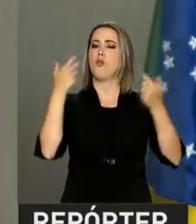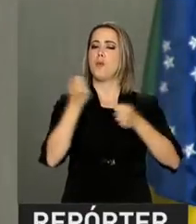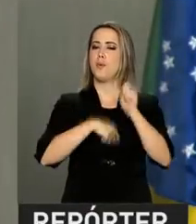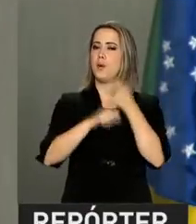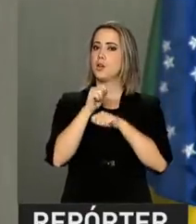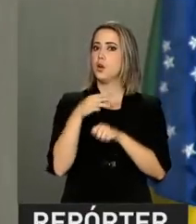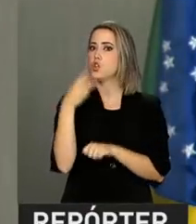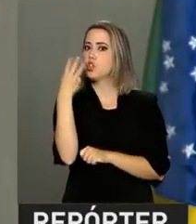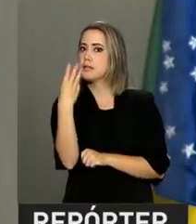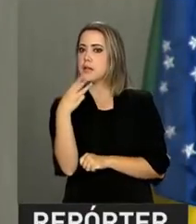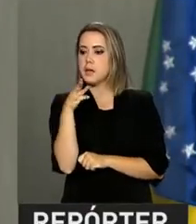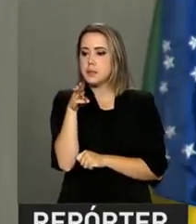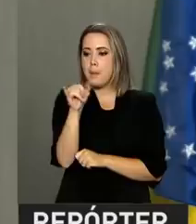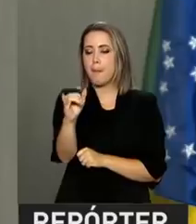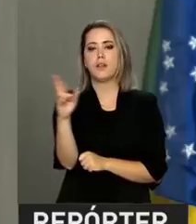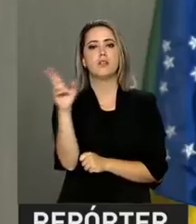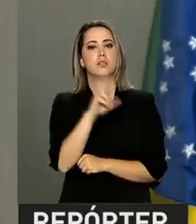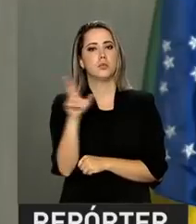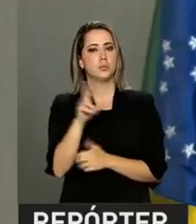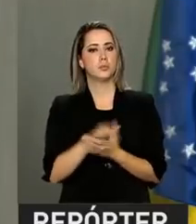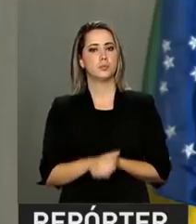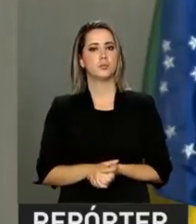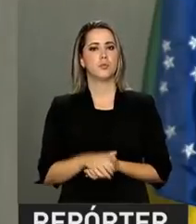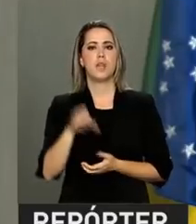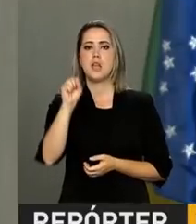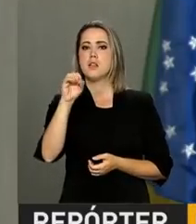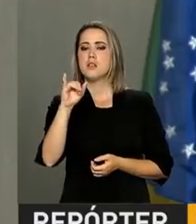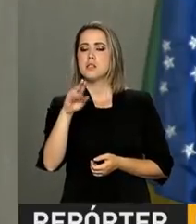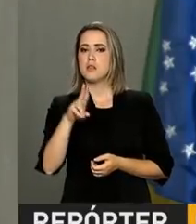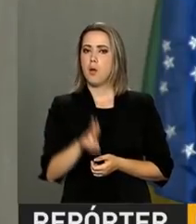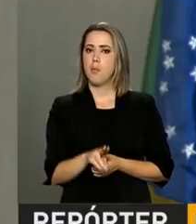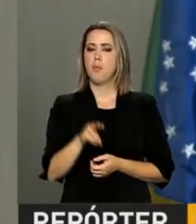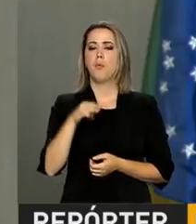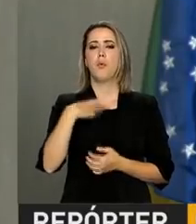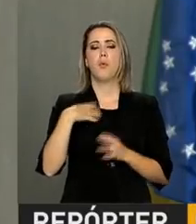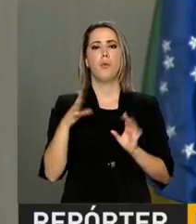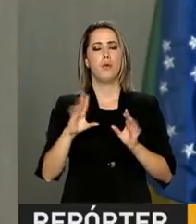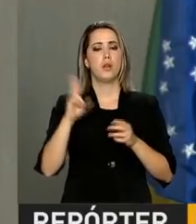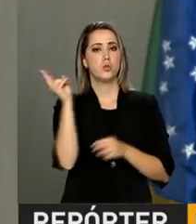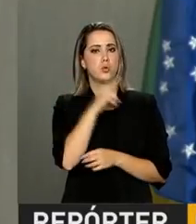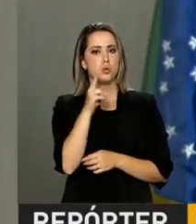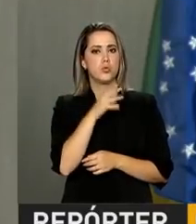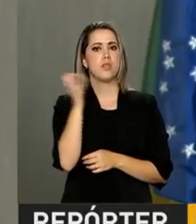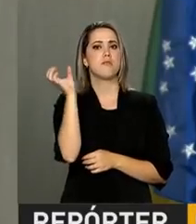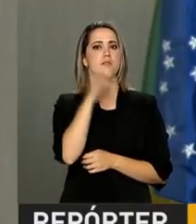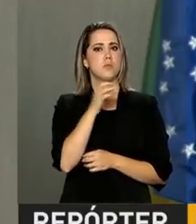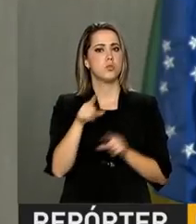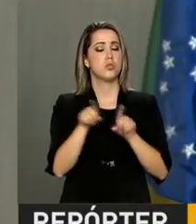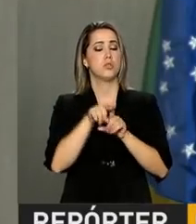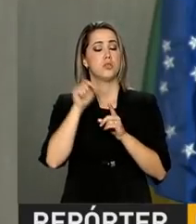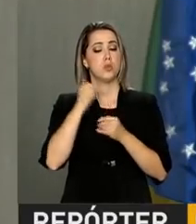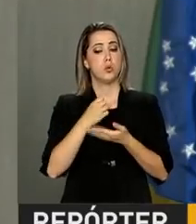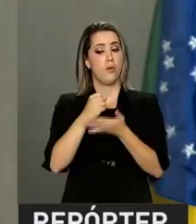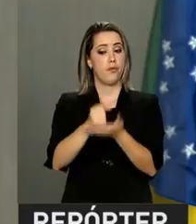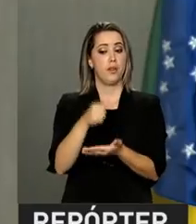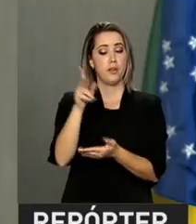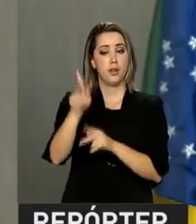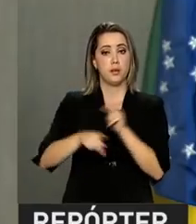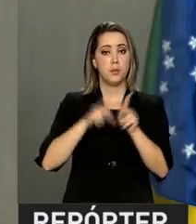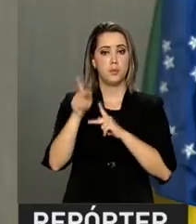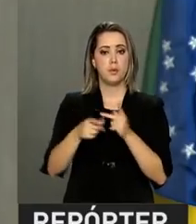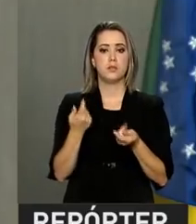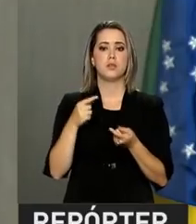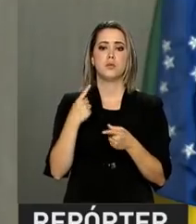3 bilhões de reais. O SAMU, rede cegonha, rede de urgência e emergência, tudo à disposição da população com os recursos gerados